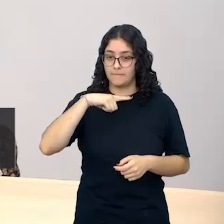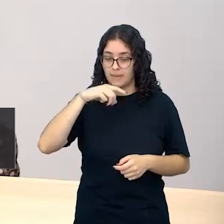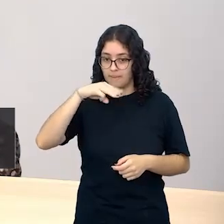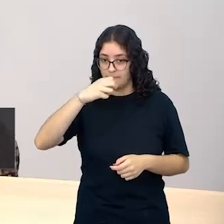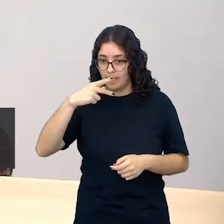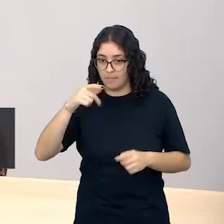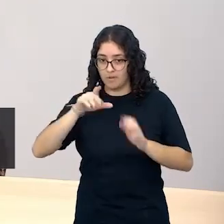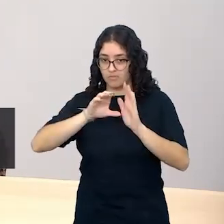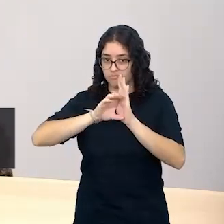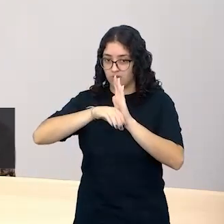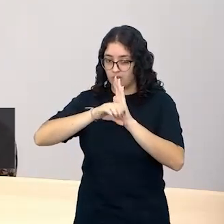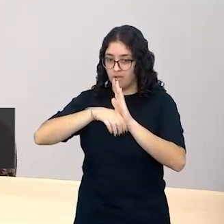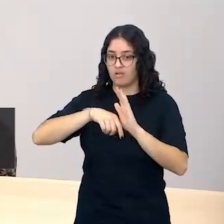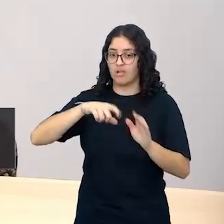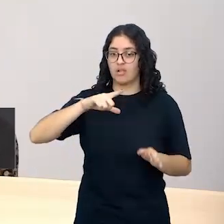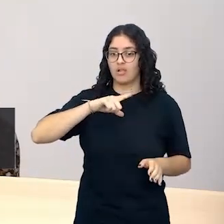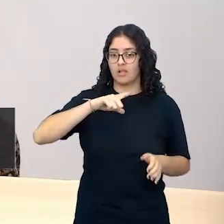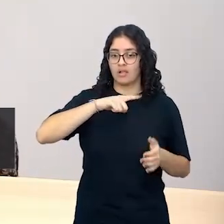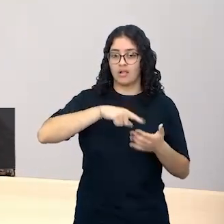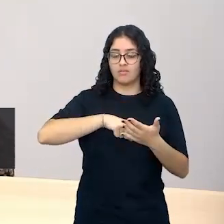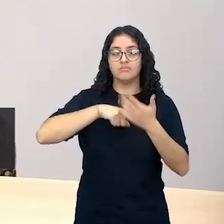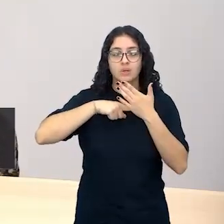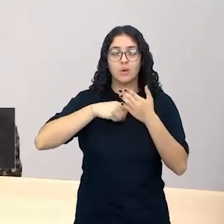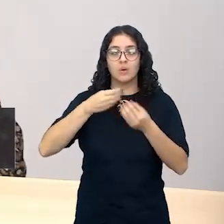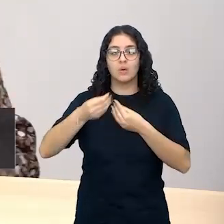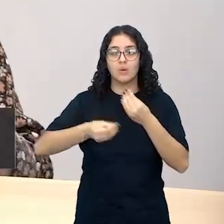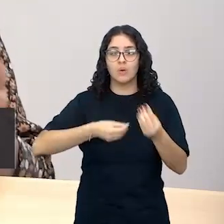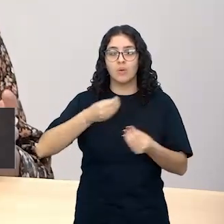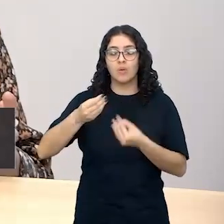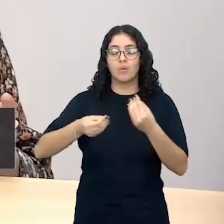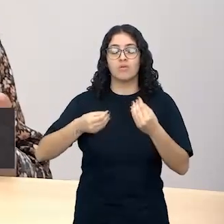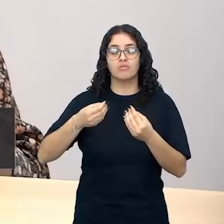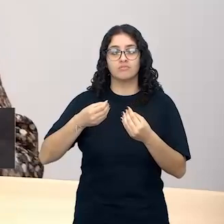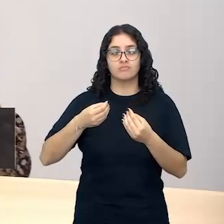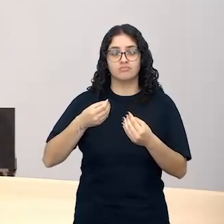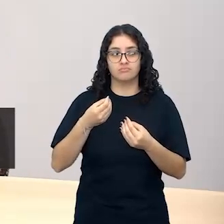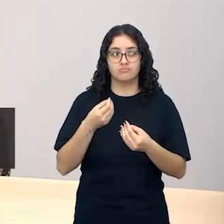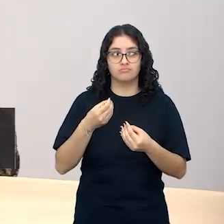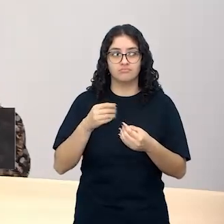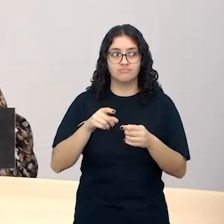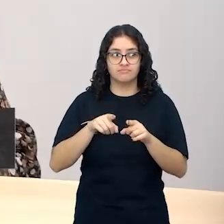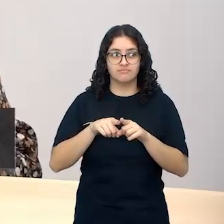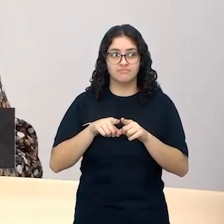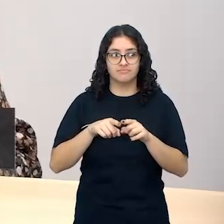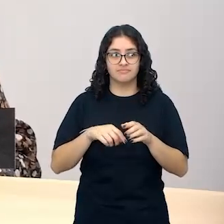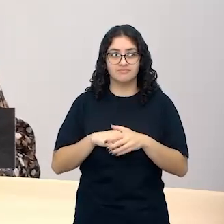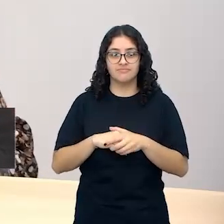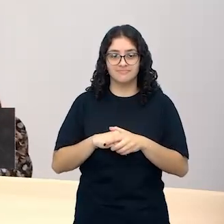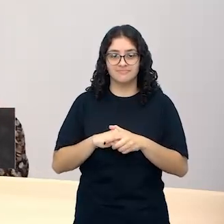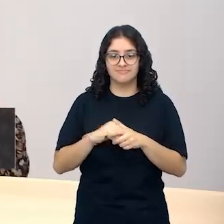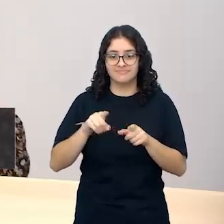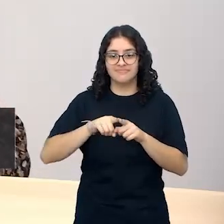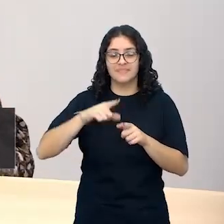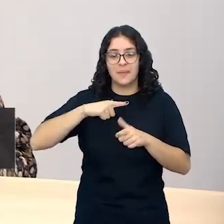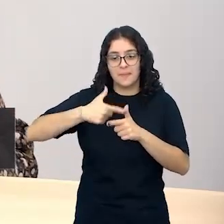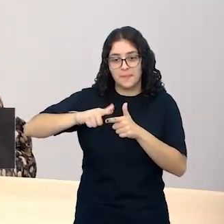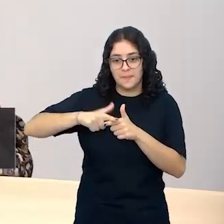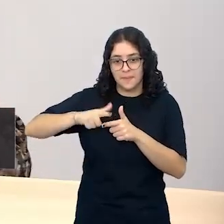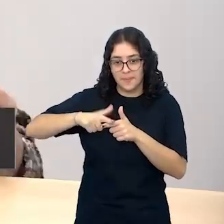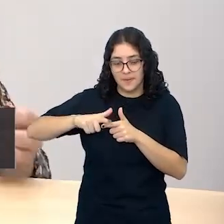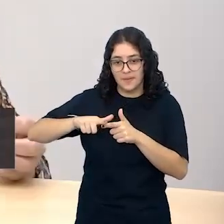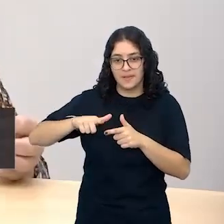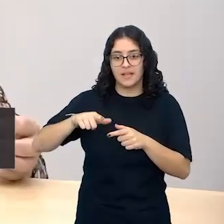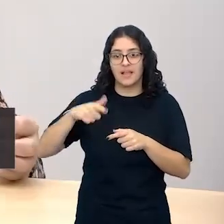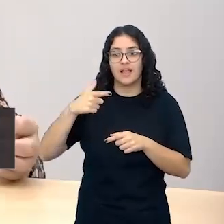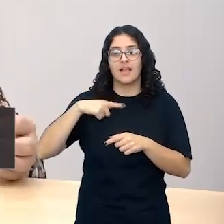essas etapas, que é a parte de empatizar. Quando você, o que é empatizar? Vai definir qual o problema, né, e